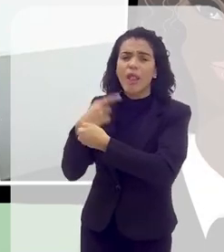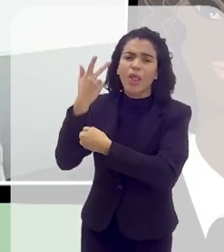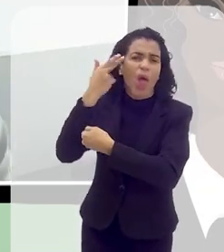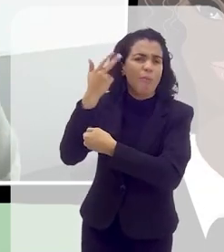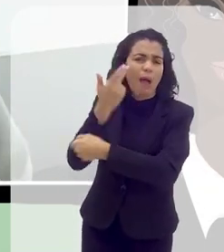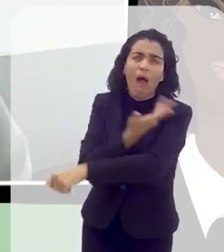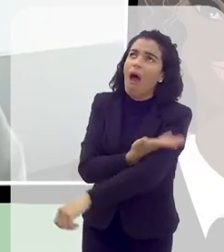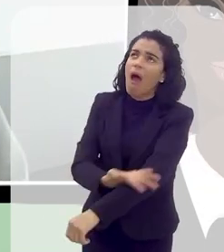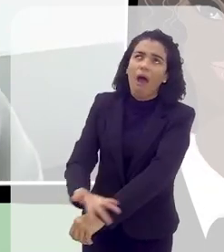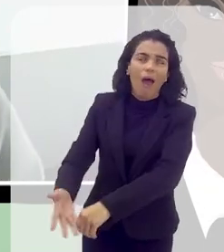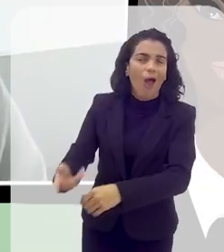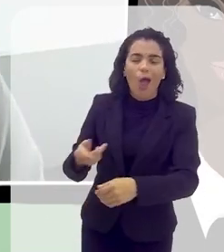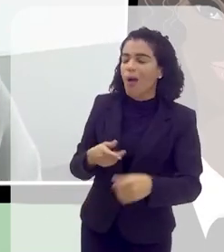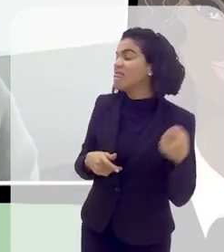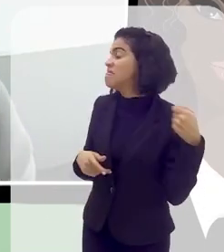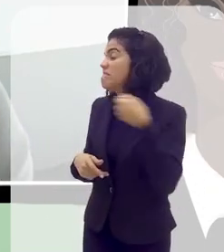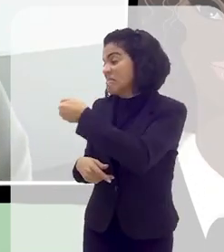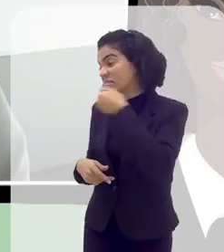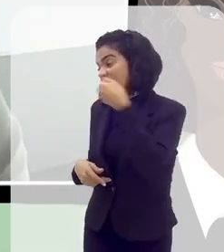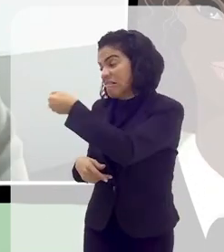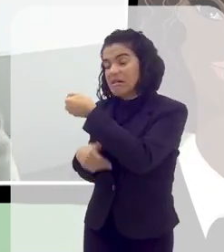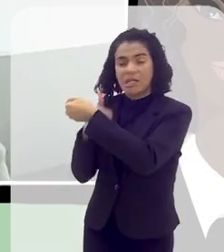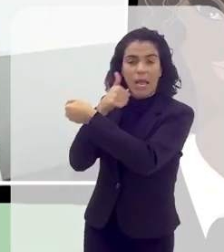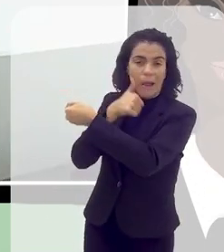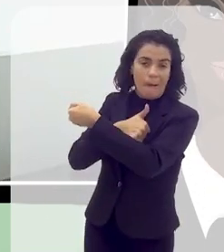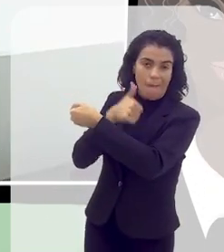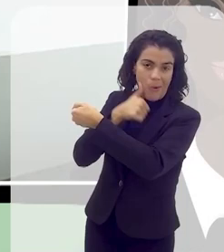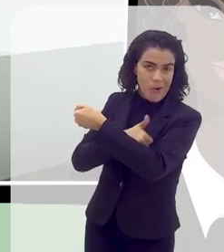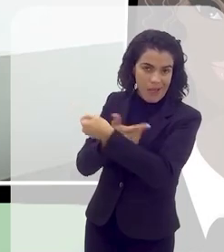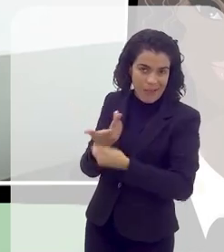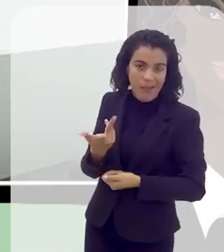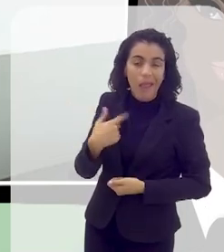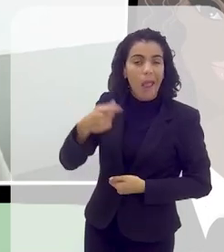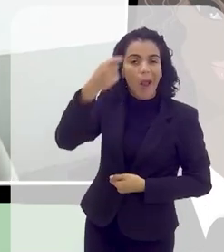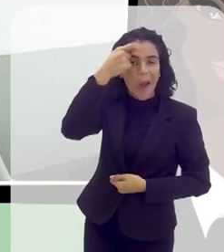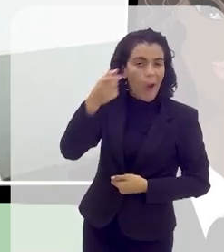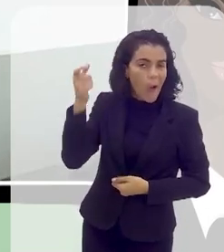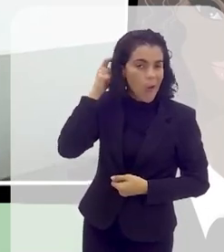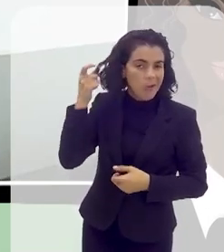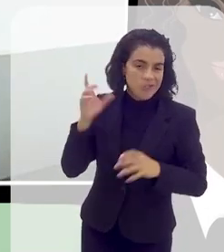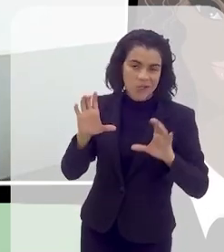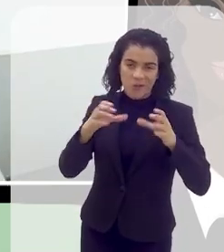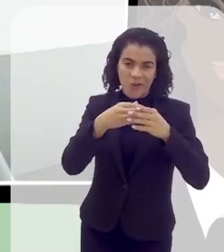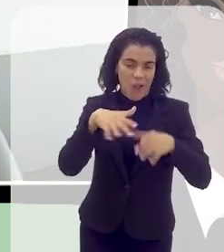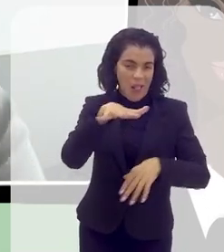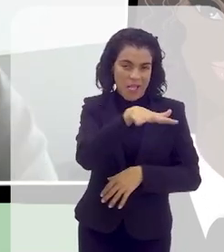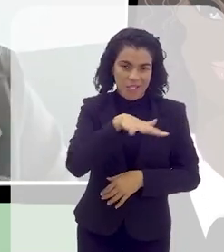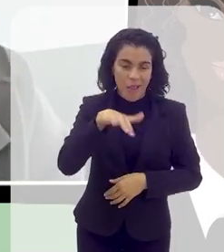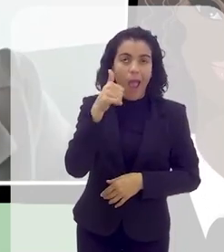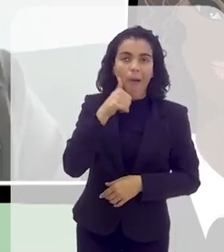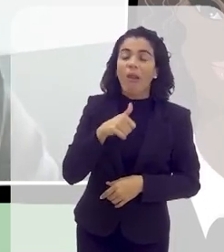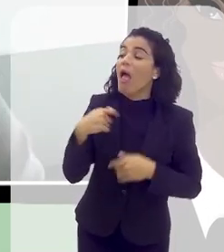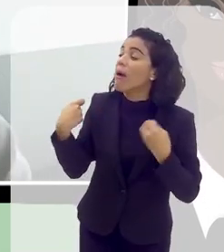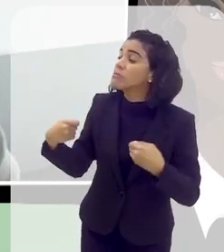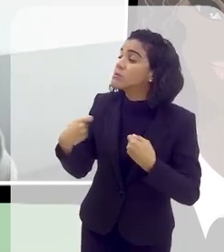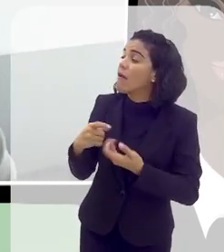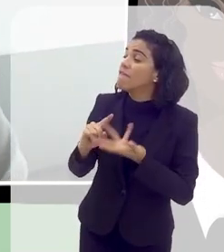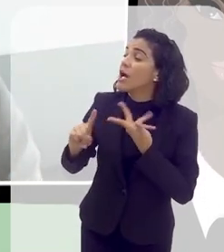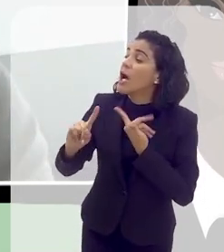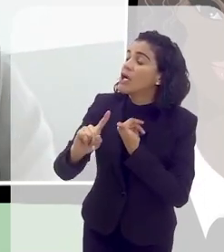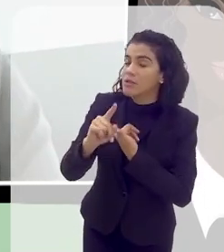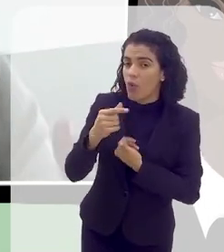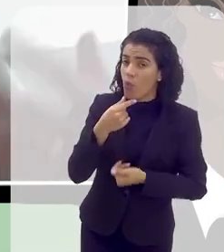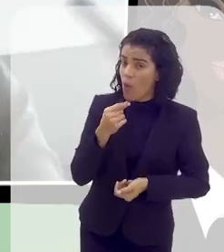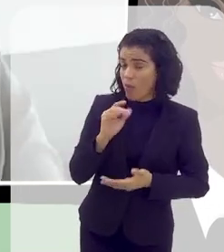assim, olha, é hobby da sociedade cobrar da mulher, entendeu? Assim, tá no inconsciente coletivo que a mulher tem que dar conta, que a mulher faz, que a mulher não sei o